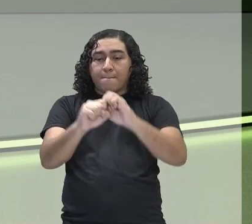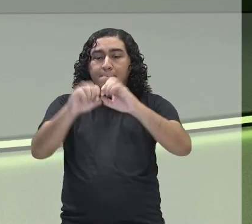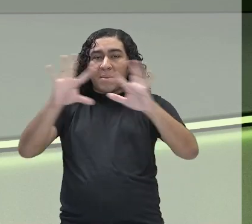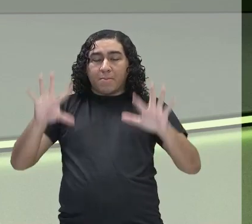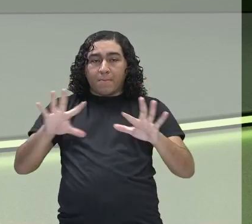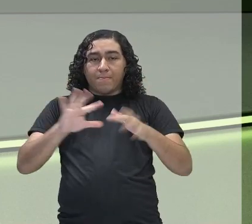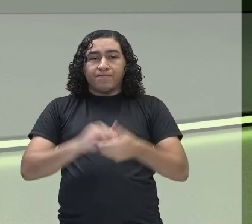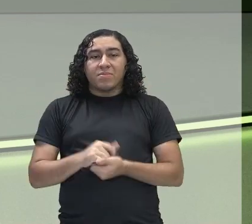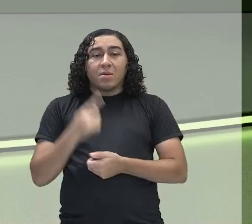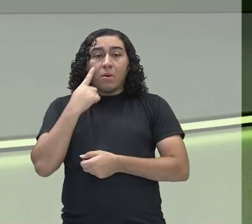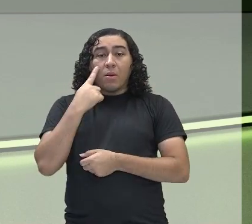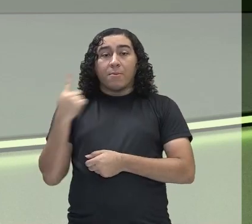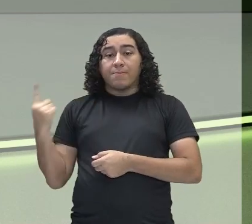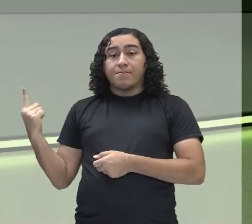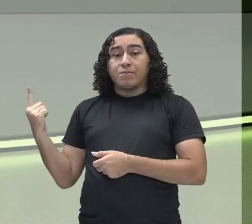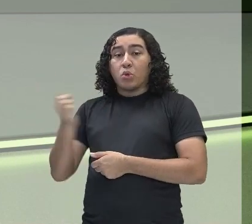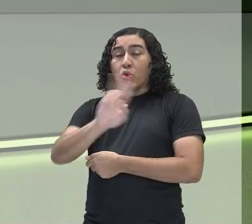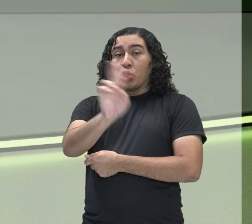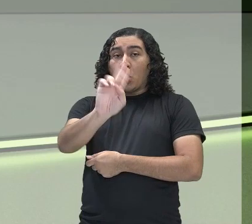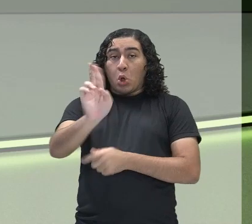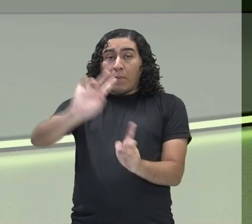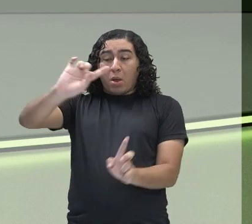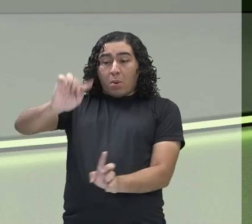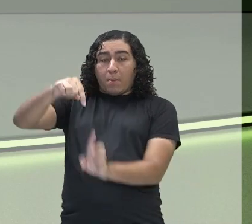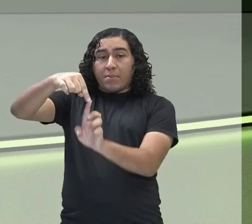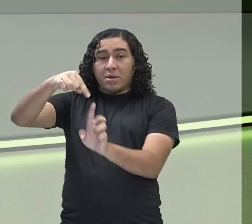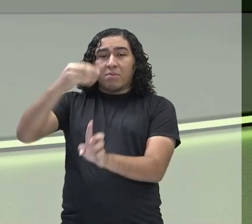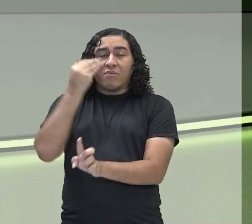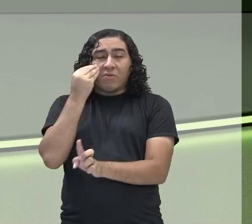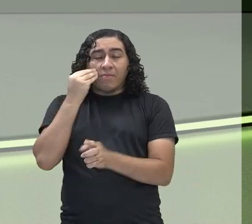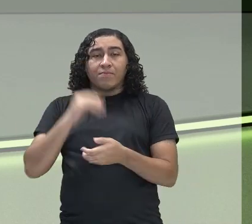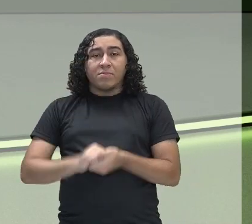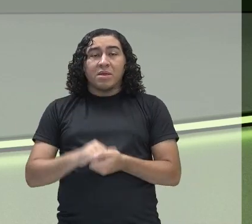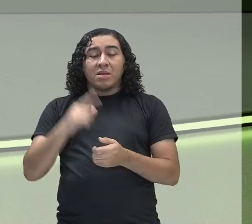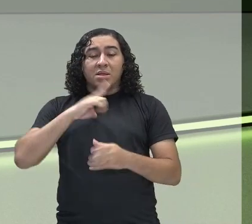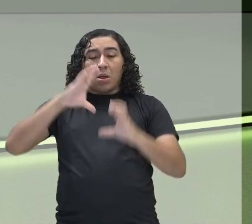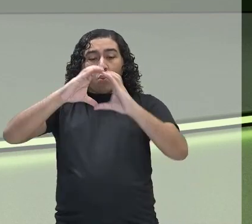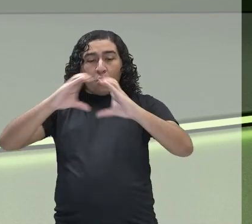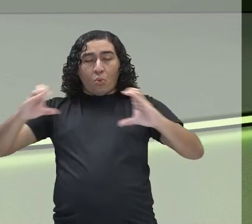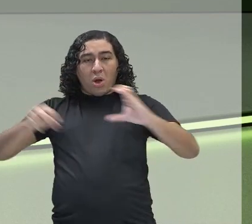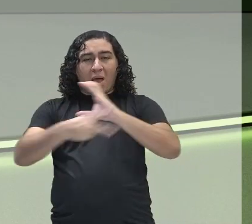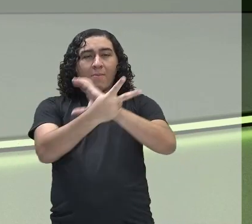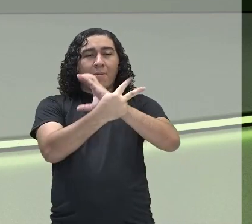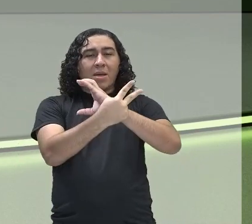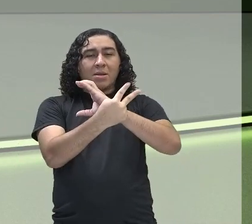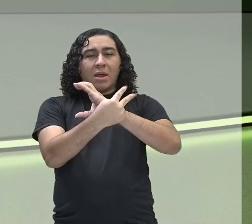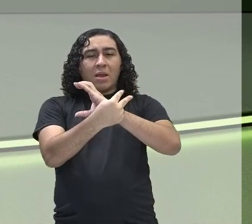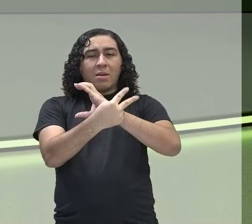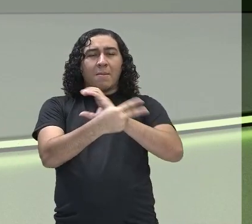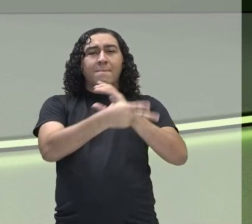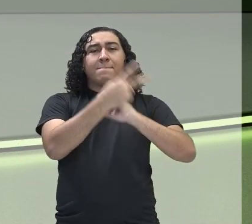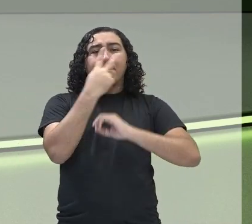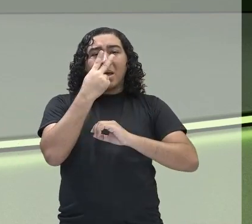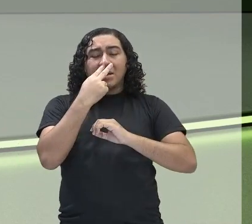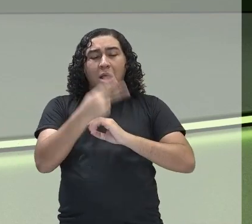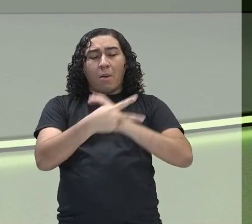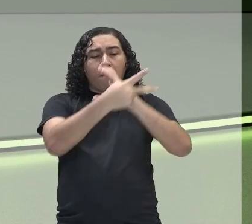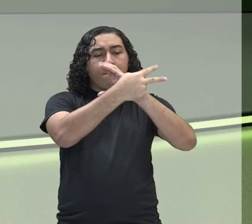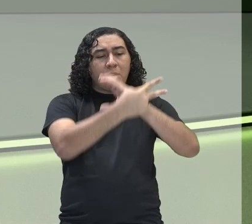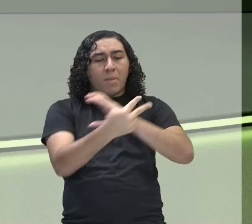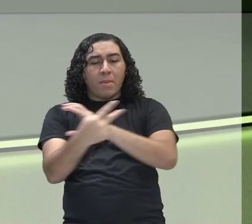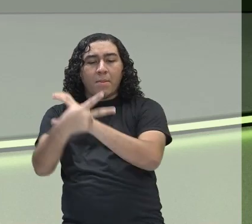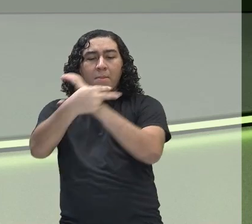partes né a gente observa que a estrutura dos flagelos os flagelos como se fossem esses fios que a gente observa aqui em